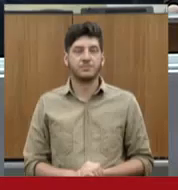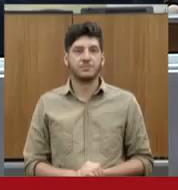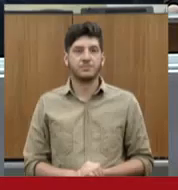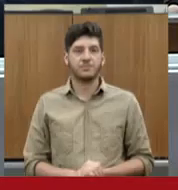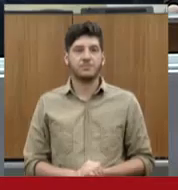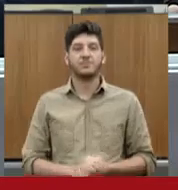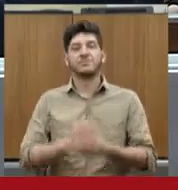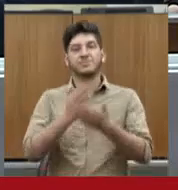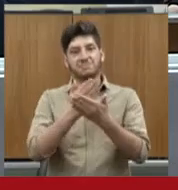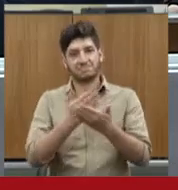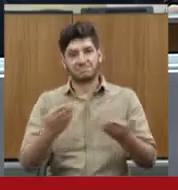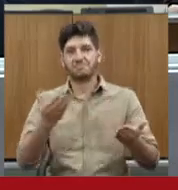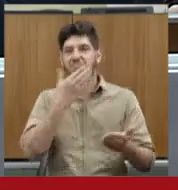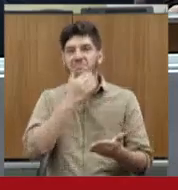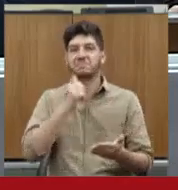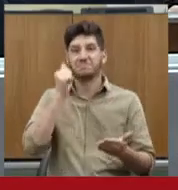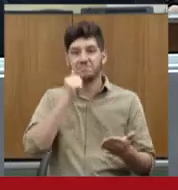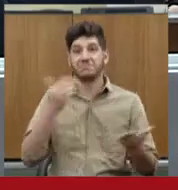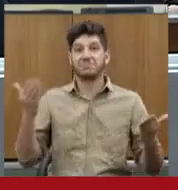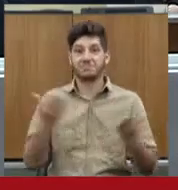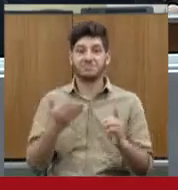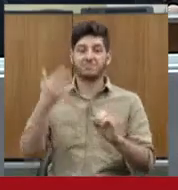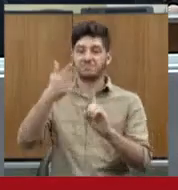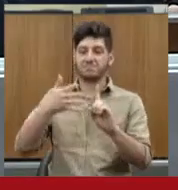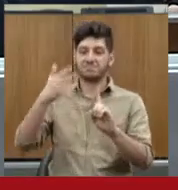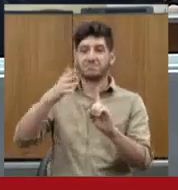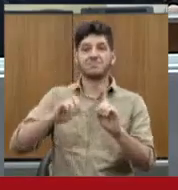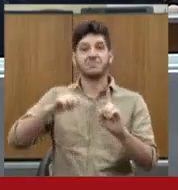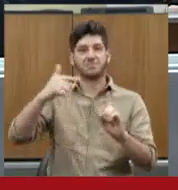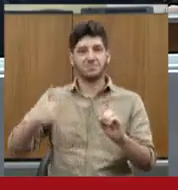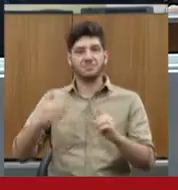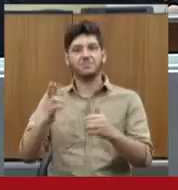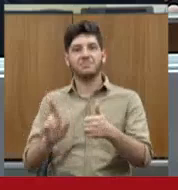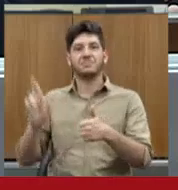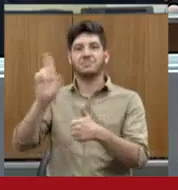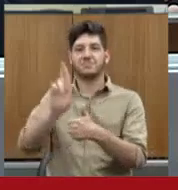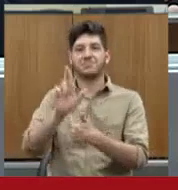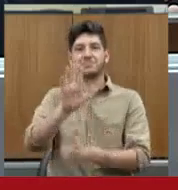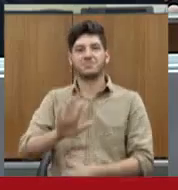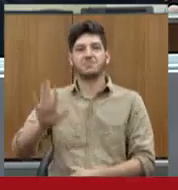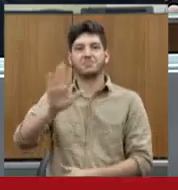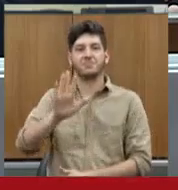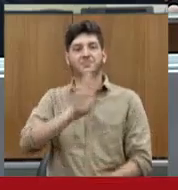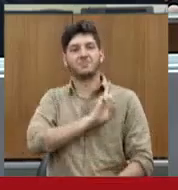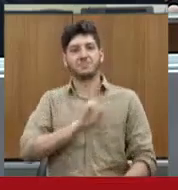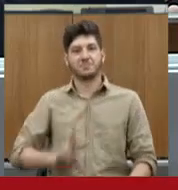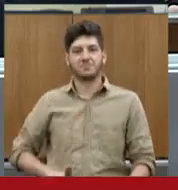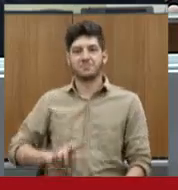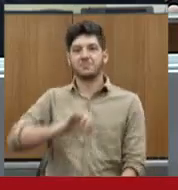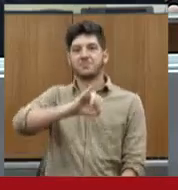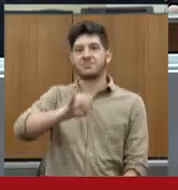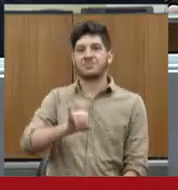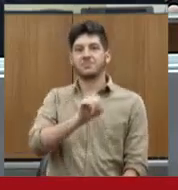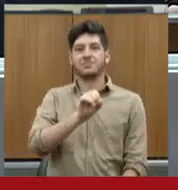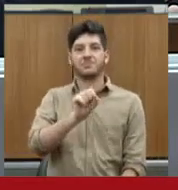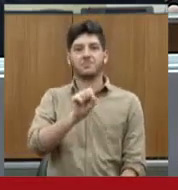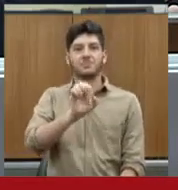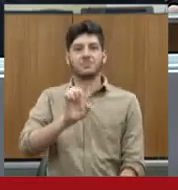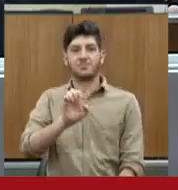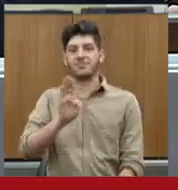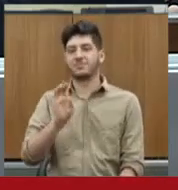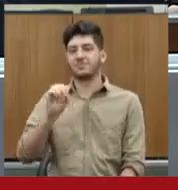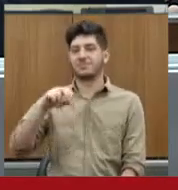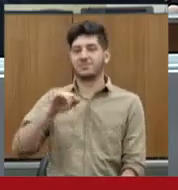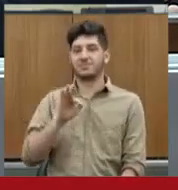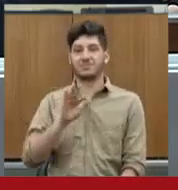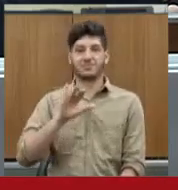Senhoras e senhores, com a palavra, o subprocurador-geral da República, José Bonifácio Borges de Andrada,